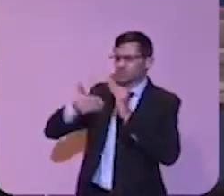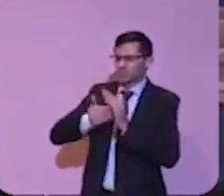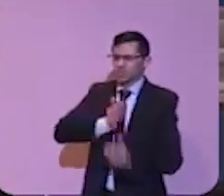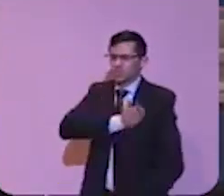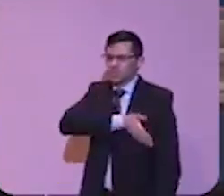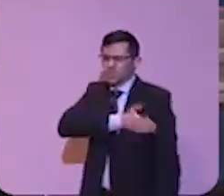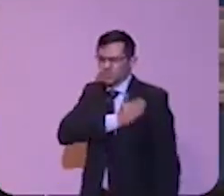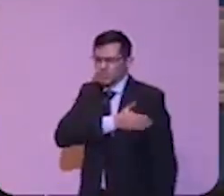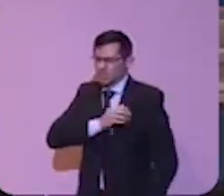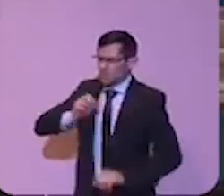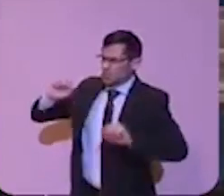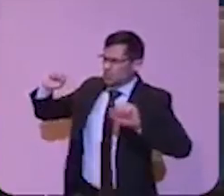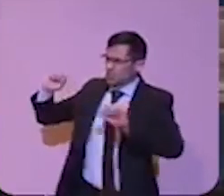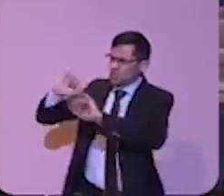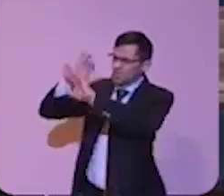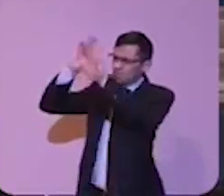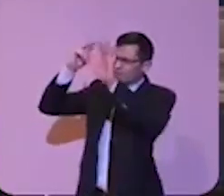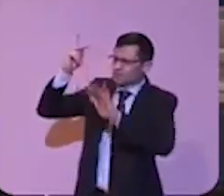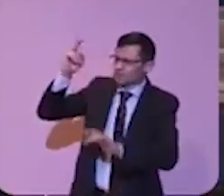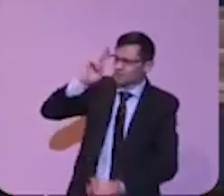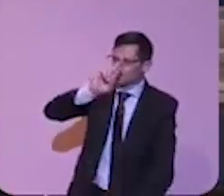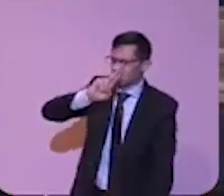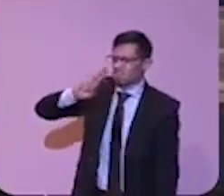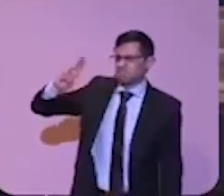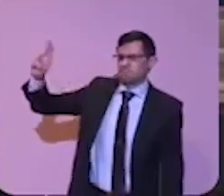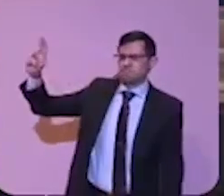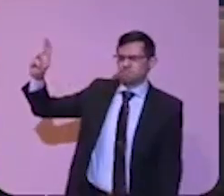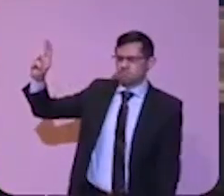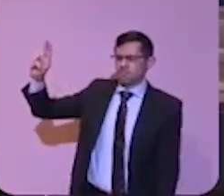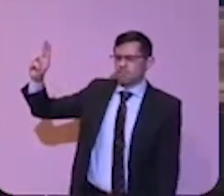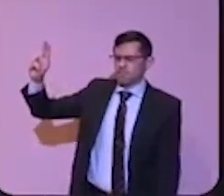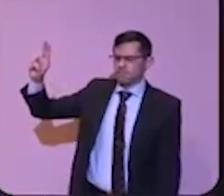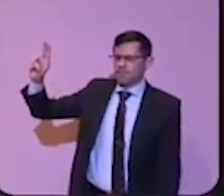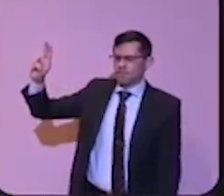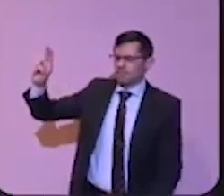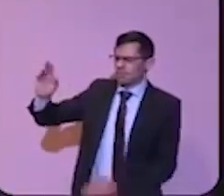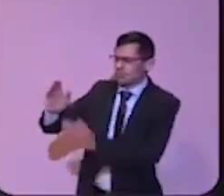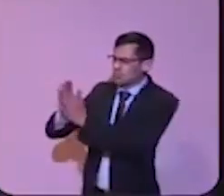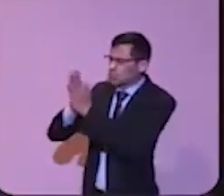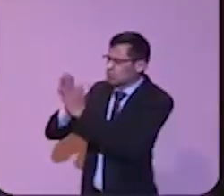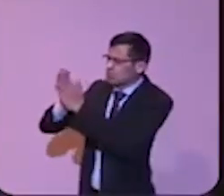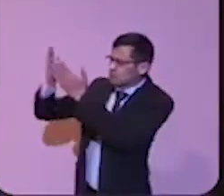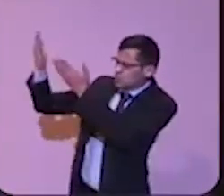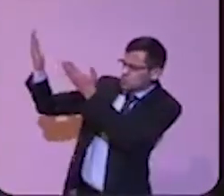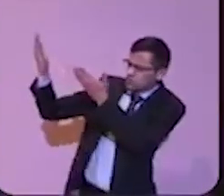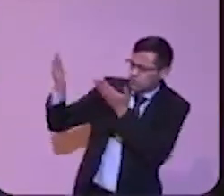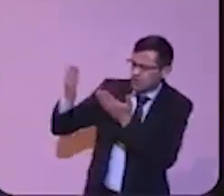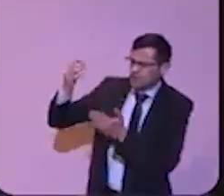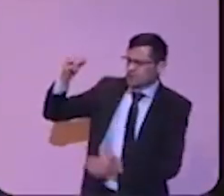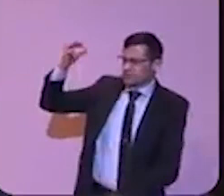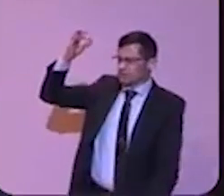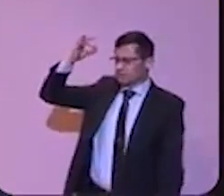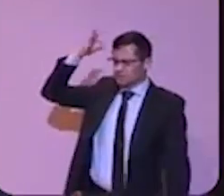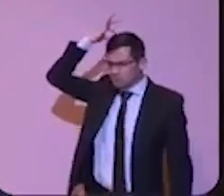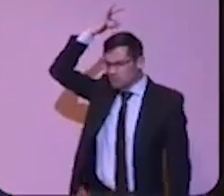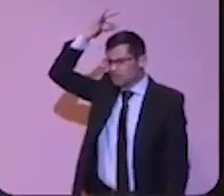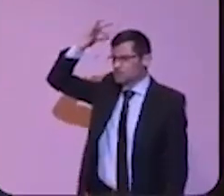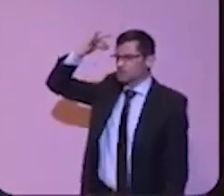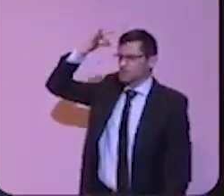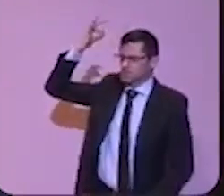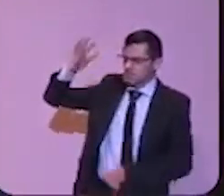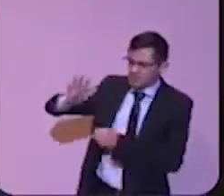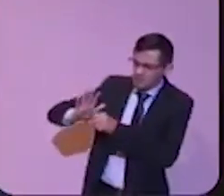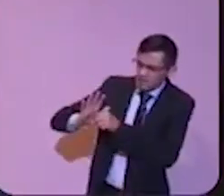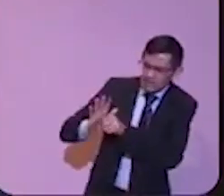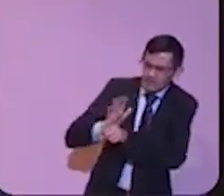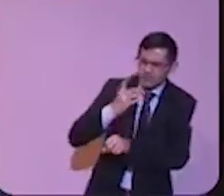para a glória de Deus. Pai, então vem agora, Espírito Santo de Deus, e enche